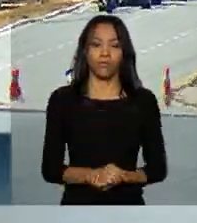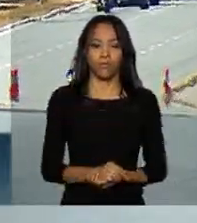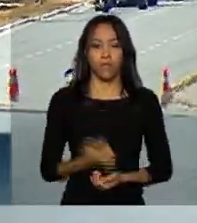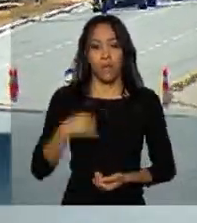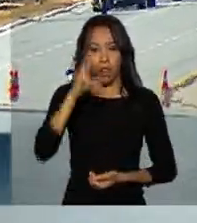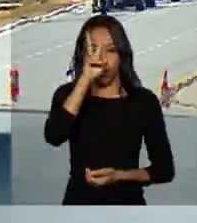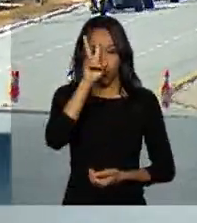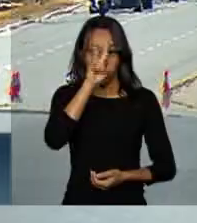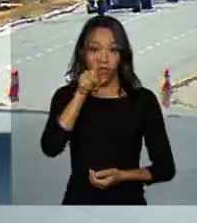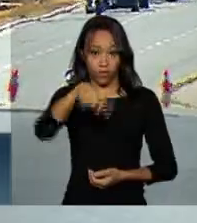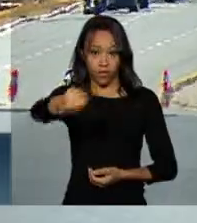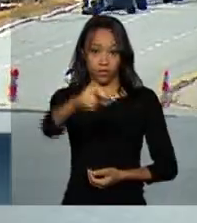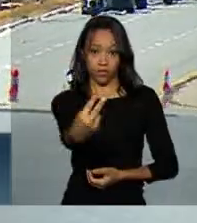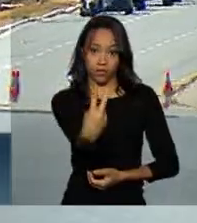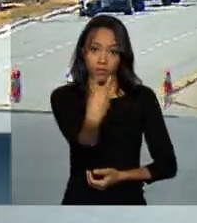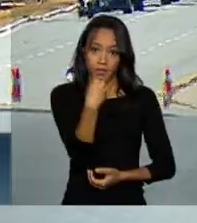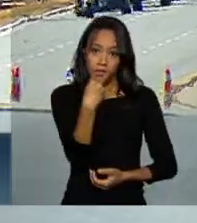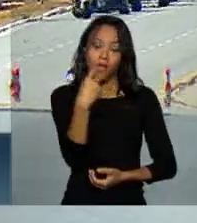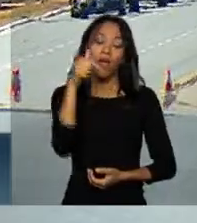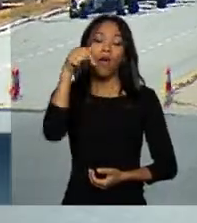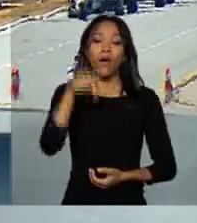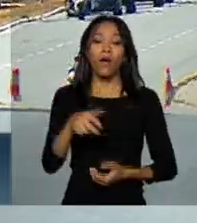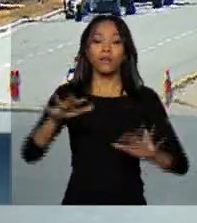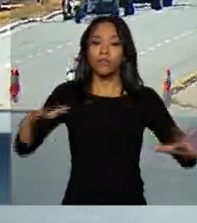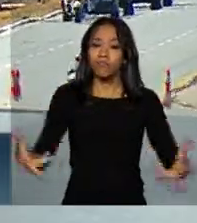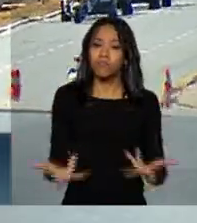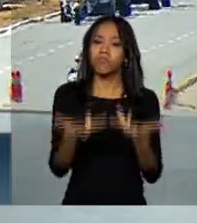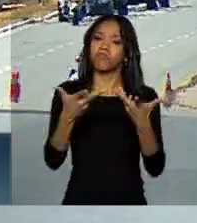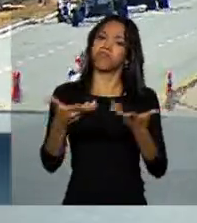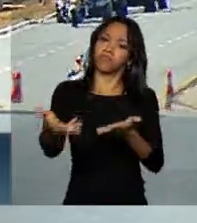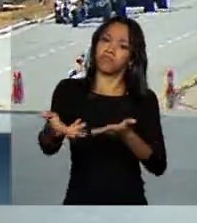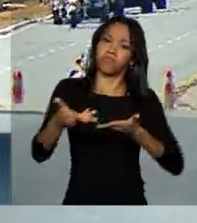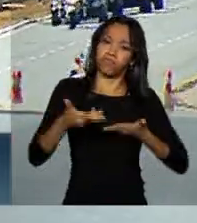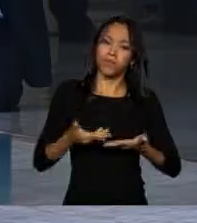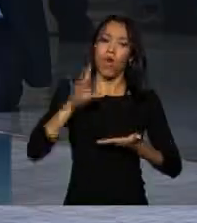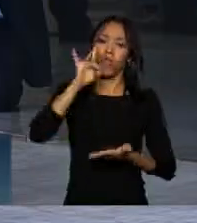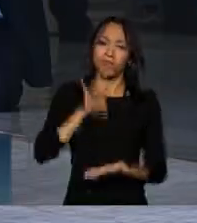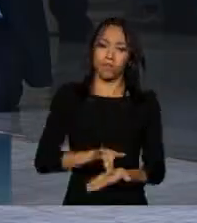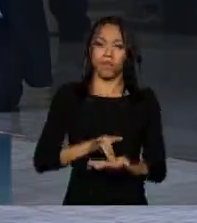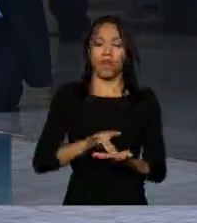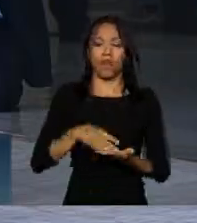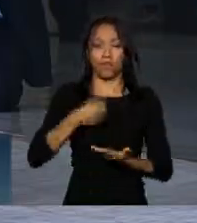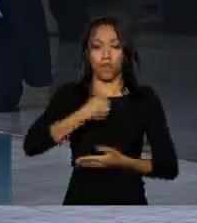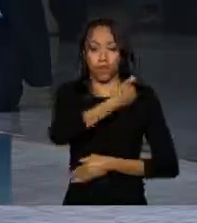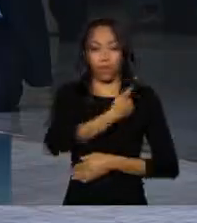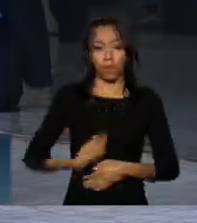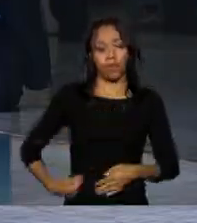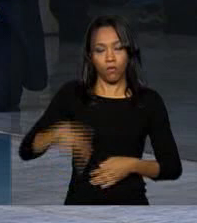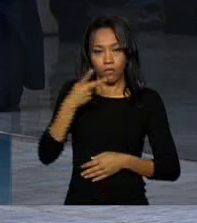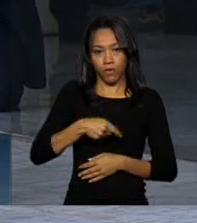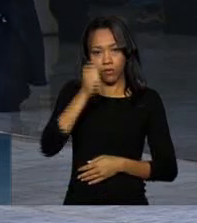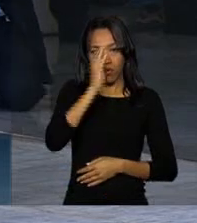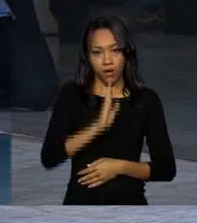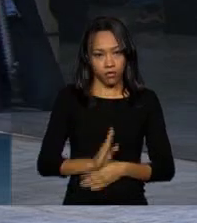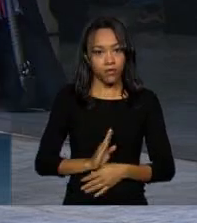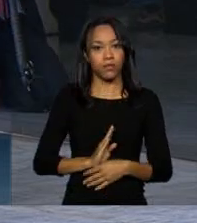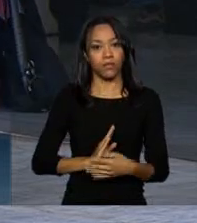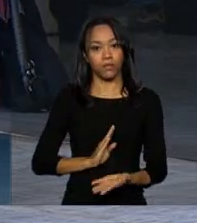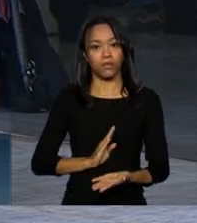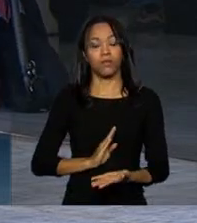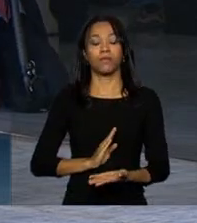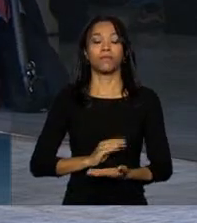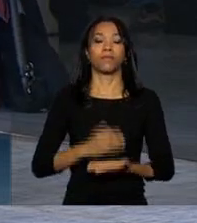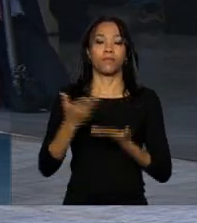Lembrando a você que nos acompanha que esta cerimônia, esta recepção oficial que o governo brasileiro faz à chanceler